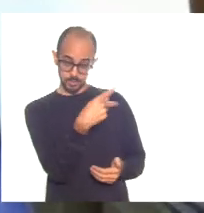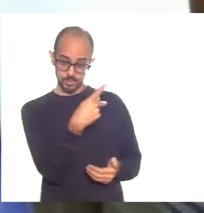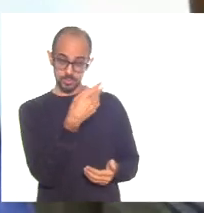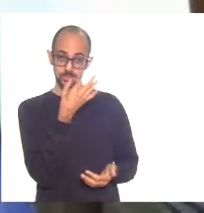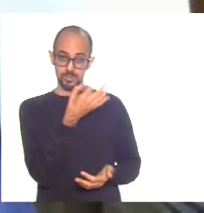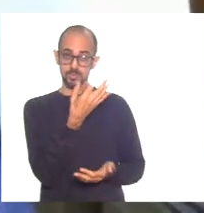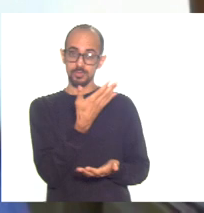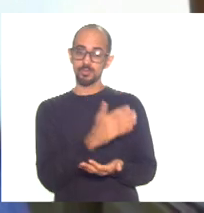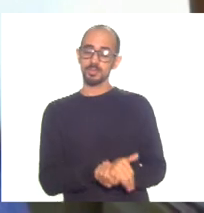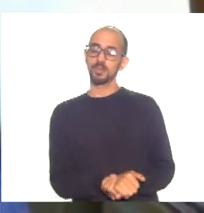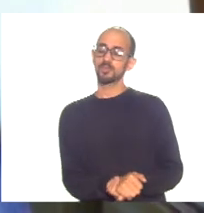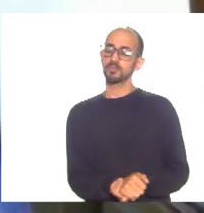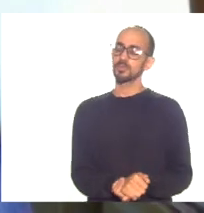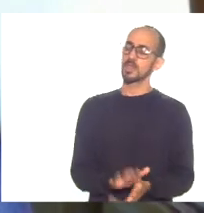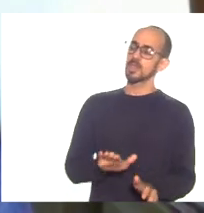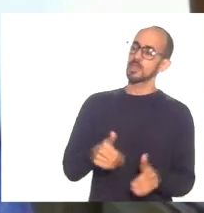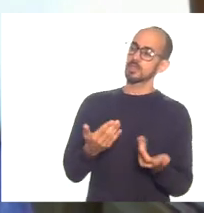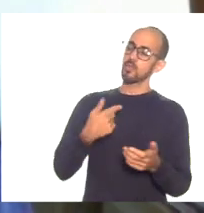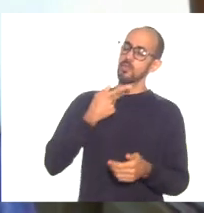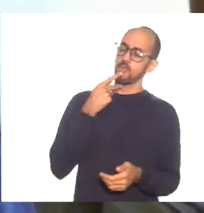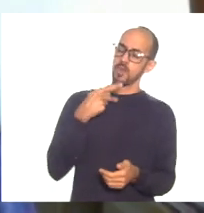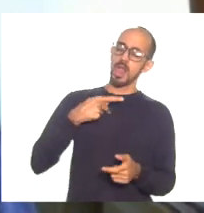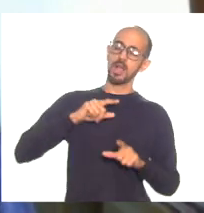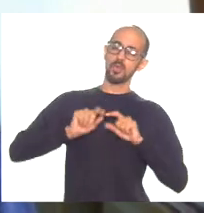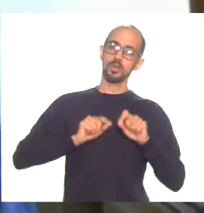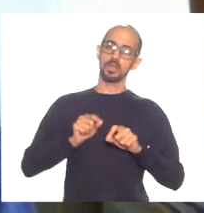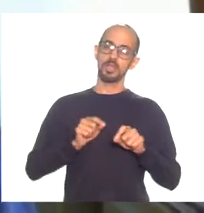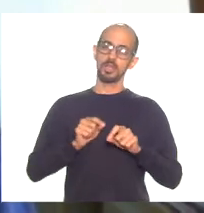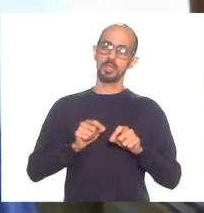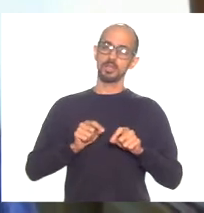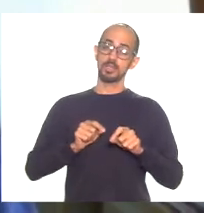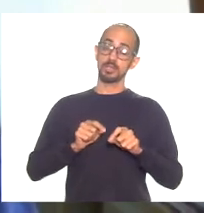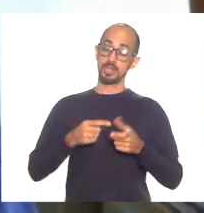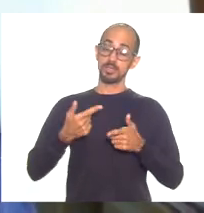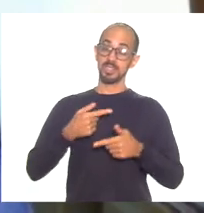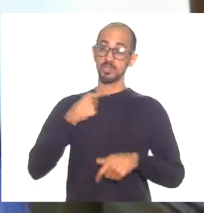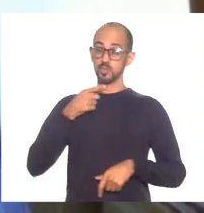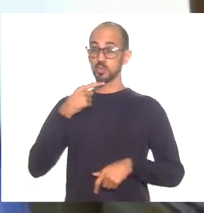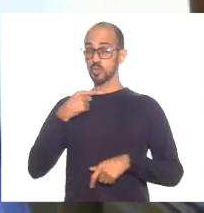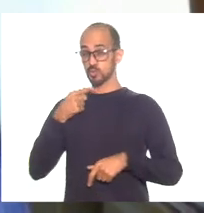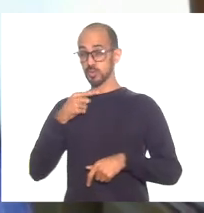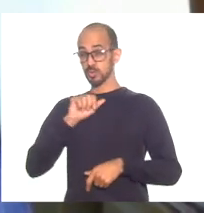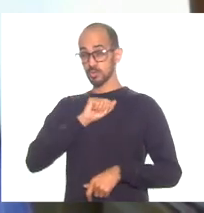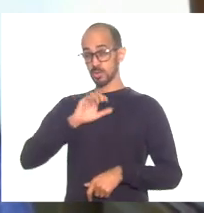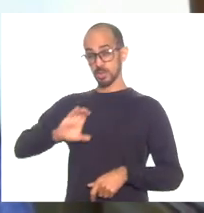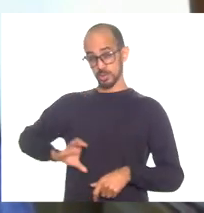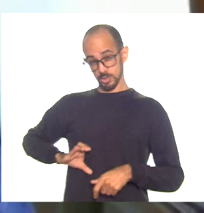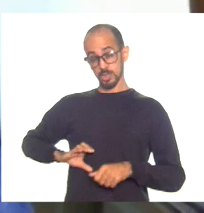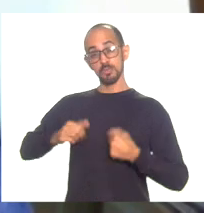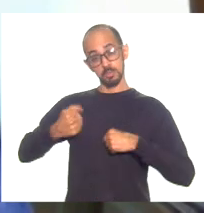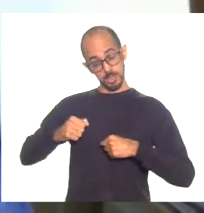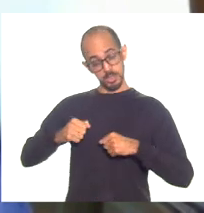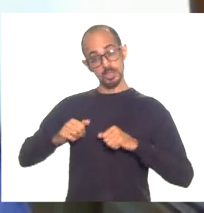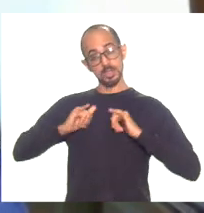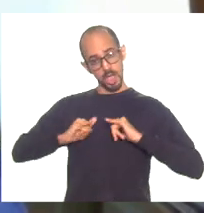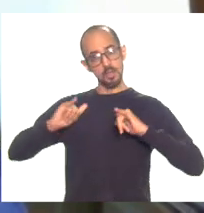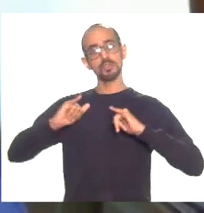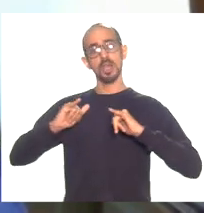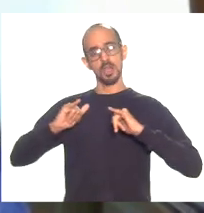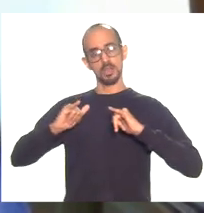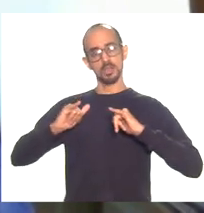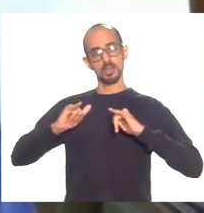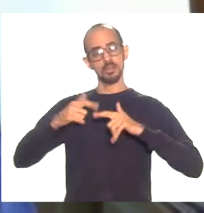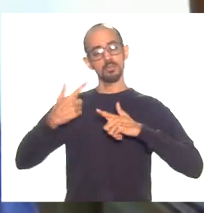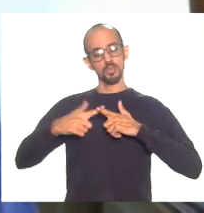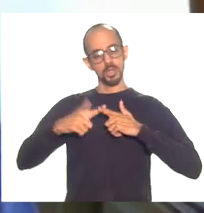diria que essa questão levantada pelo deputado André Siciliano tem que ser trazida à tona, porque tem que haver,